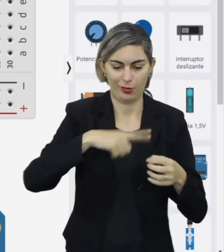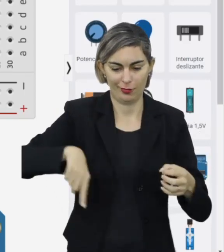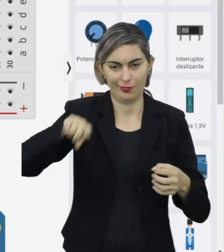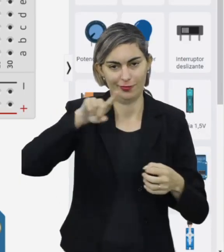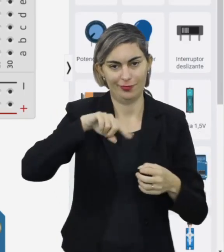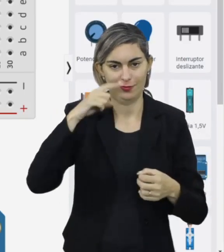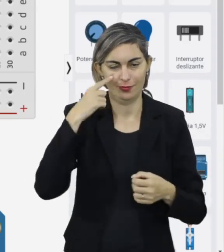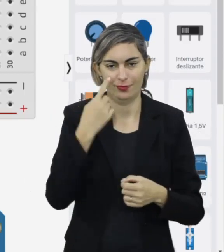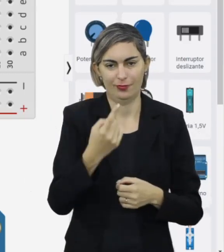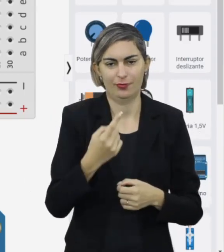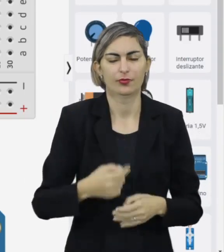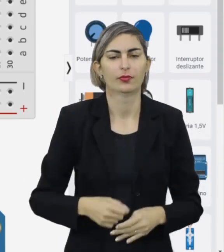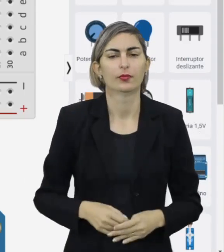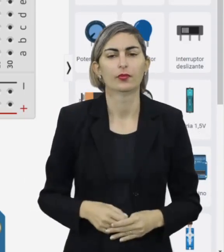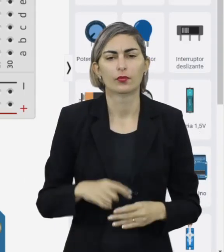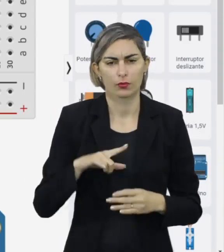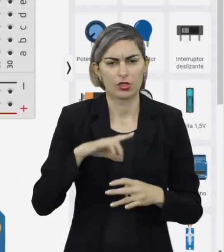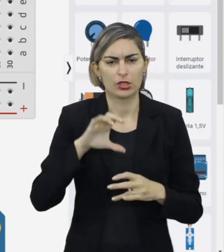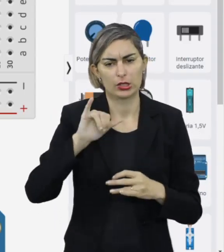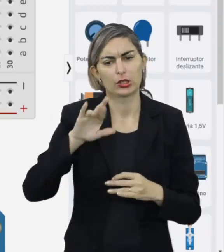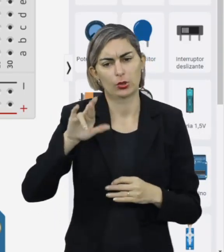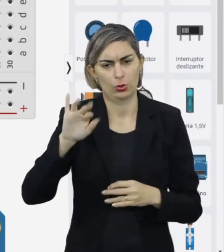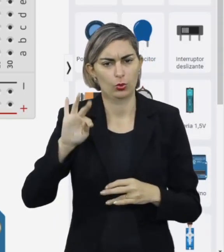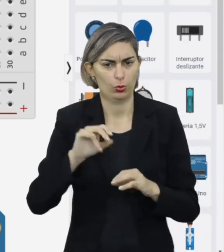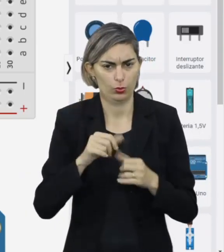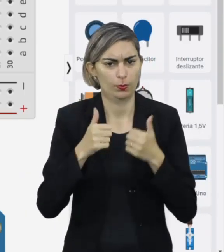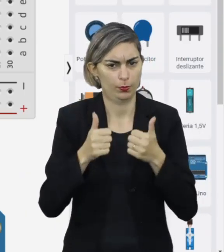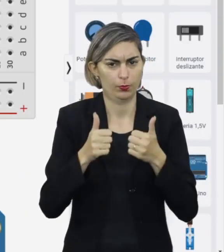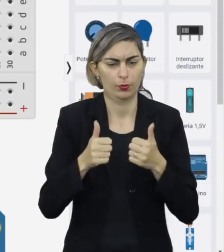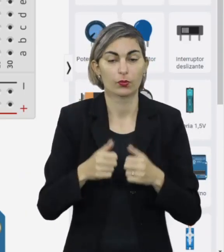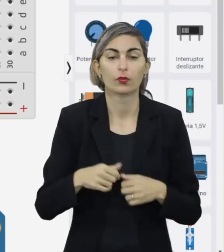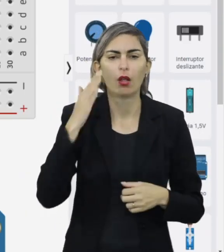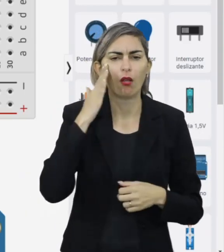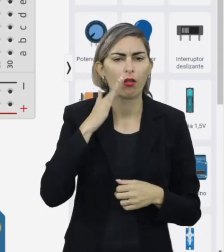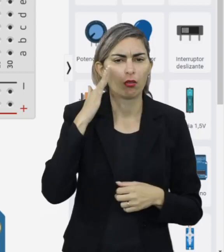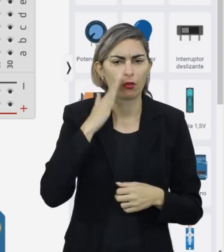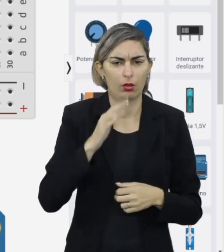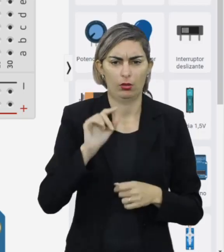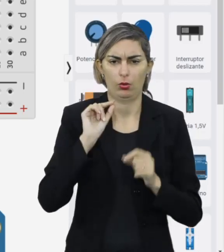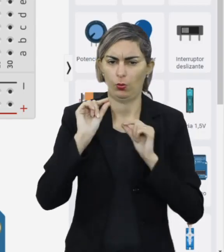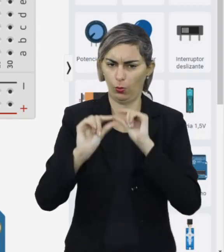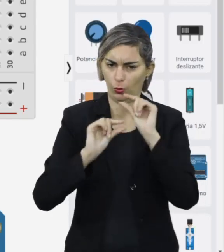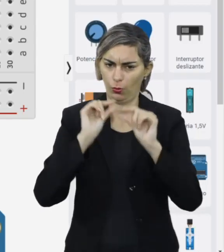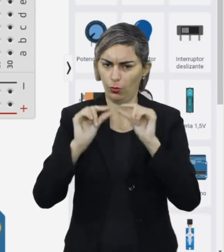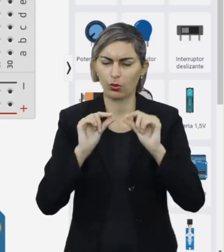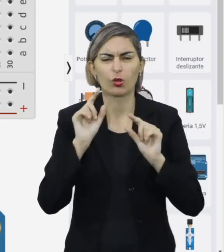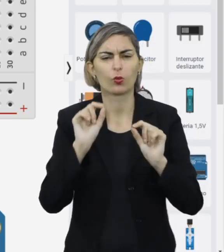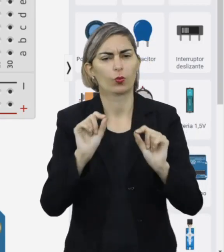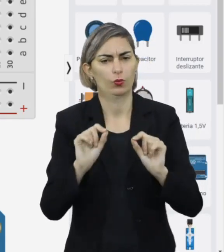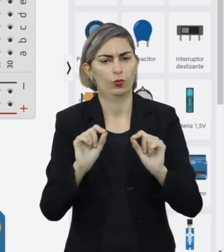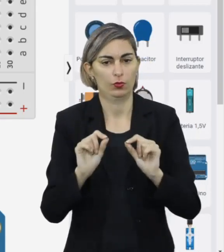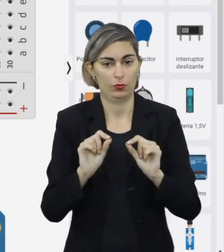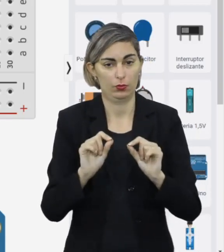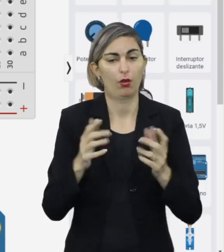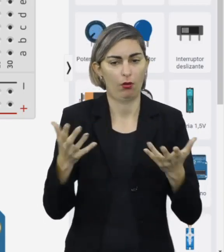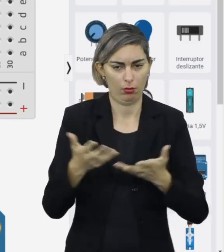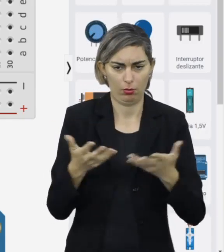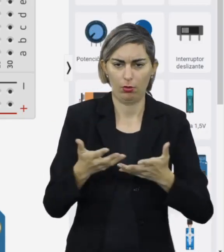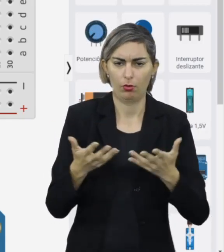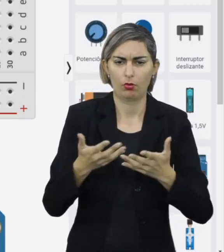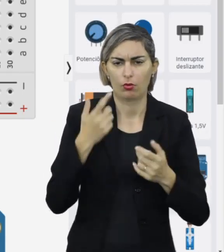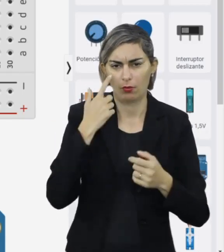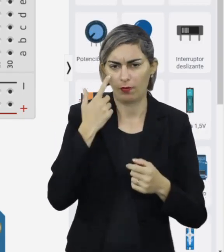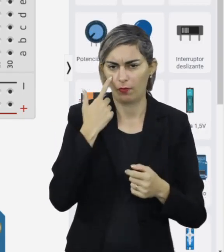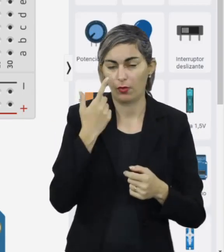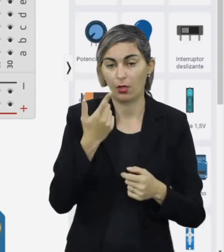GND, tá? Então nosso circuito está ok. Vamos entender um pouquinho o que é que a gente vai fazer. Agora eu não quero simplesmente ligar e